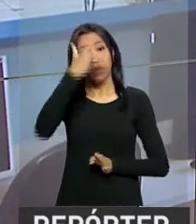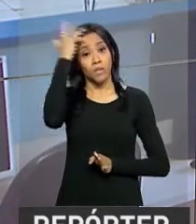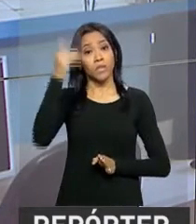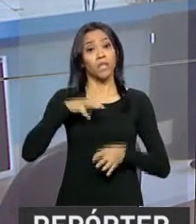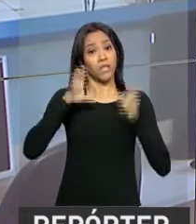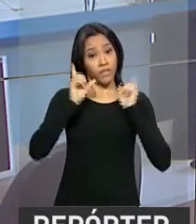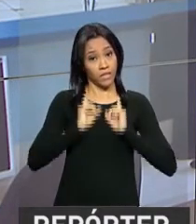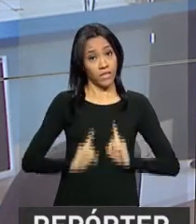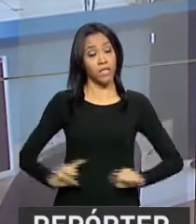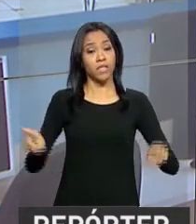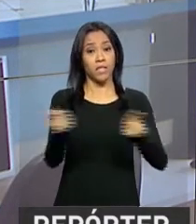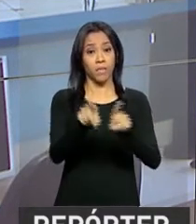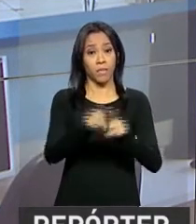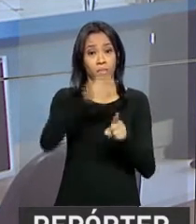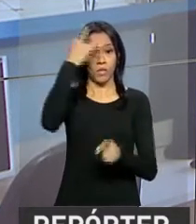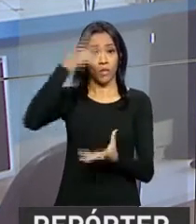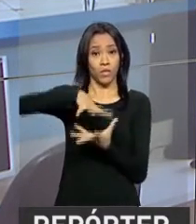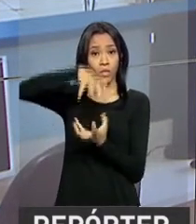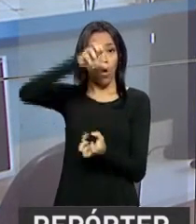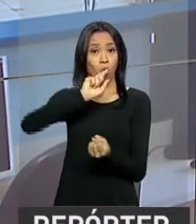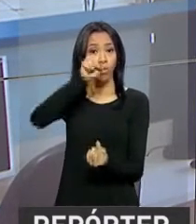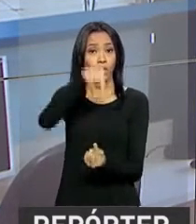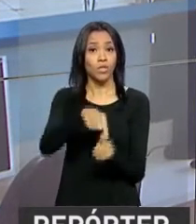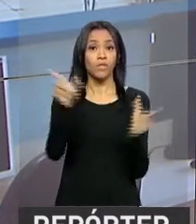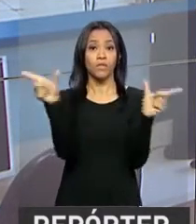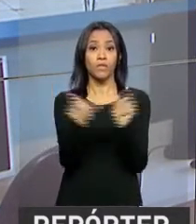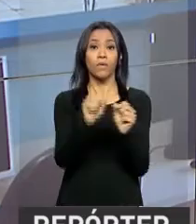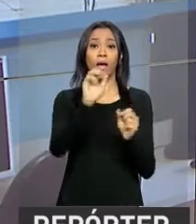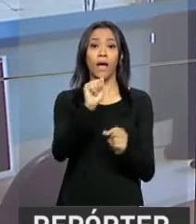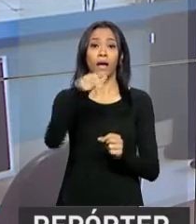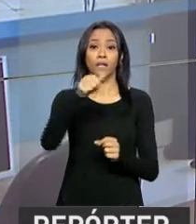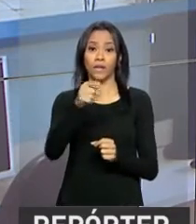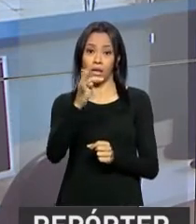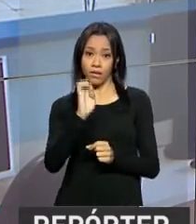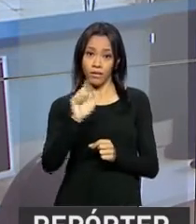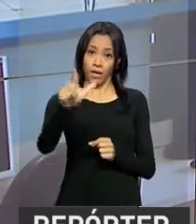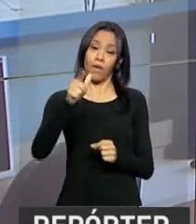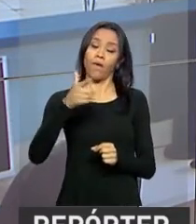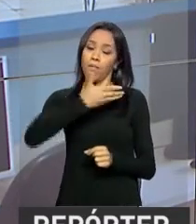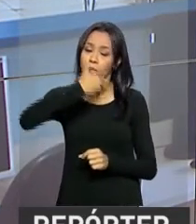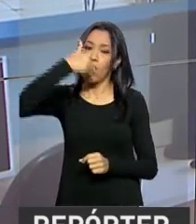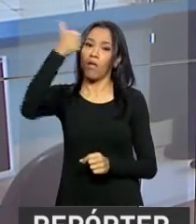e idosos. A iniciativa da Anatel é para melhorar o atendimento a esse público.